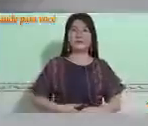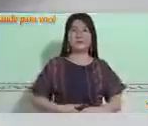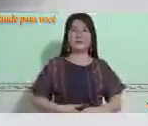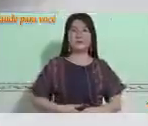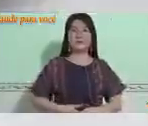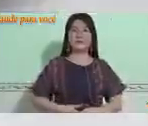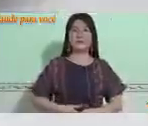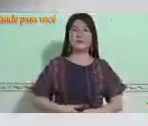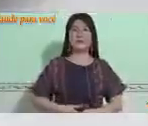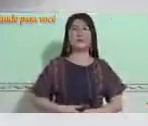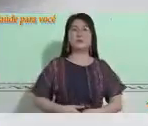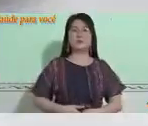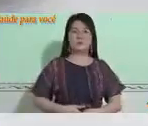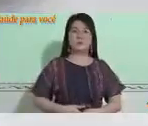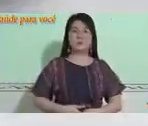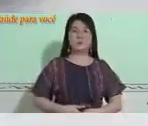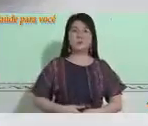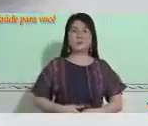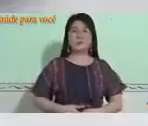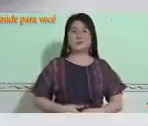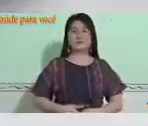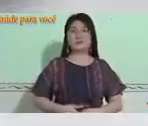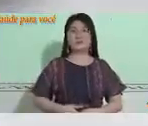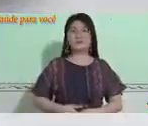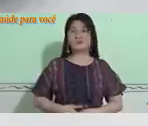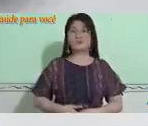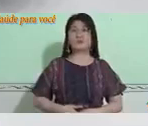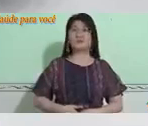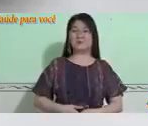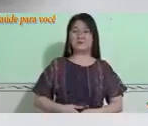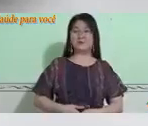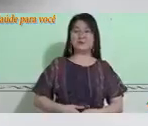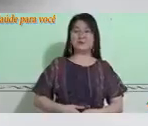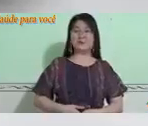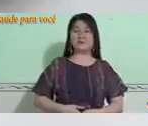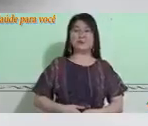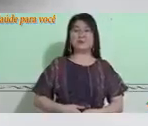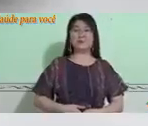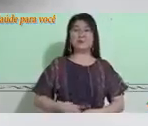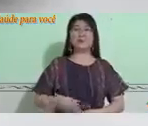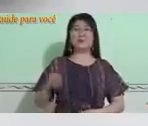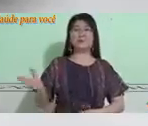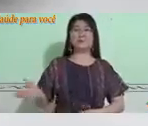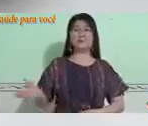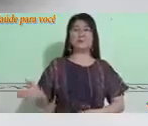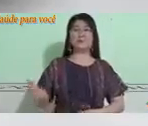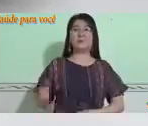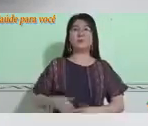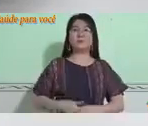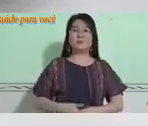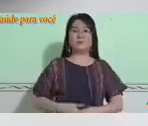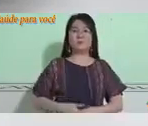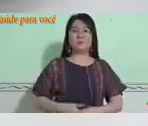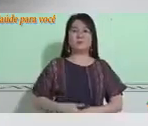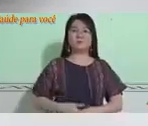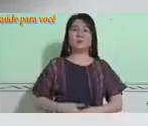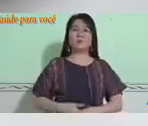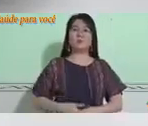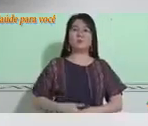Por isso, vírgula, além de fazer os exames da tireoide mensalmente, vírgula, é preciso observar se surgem